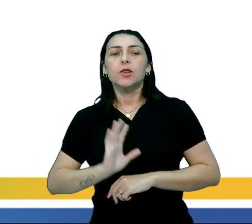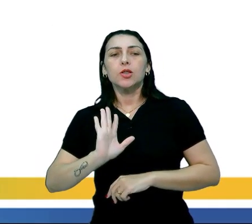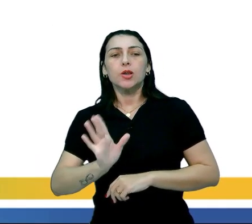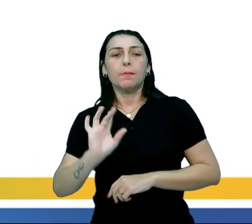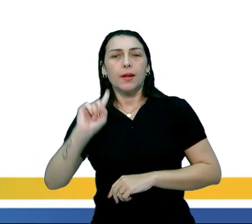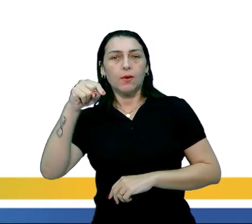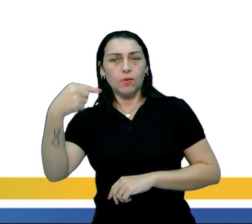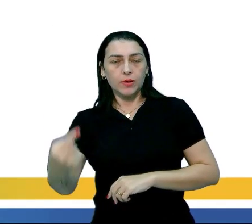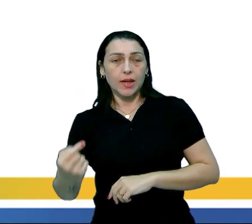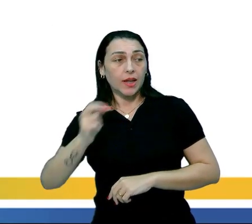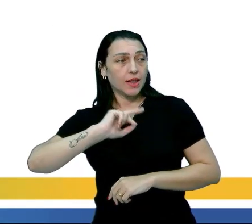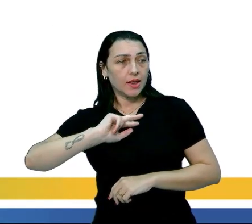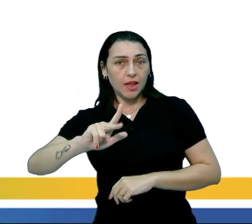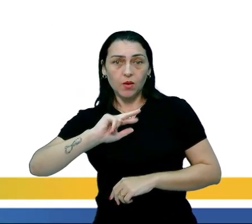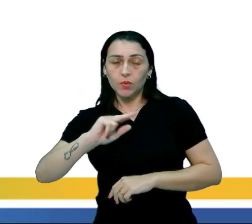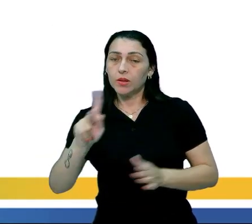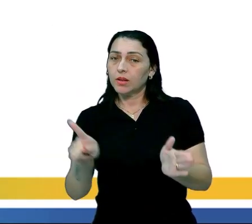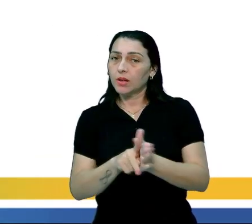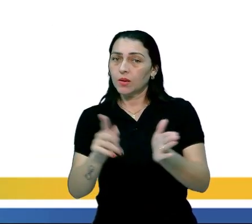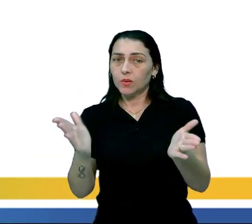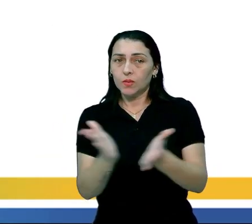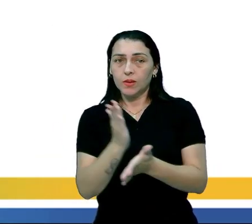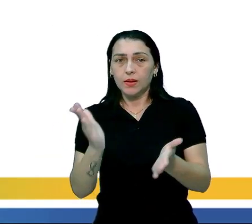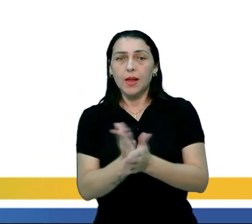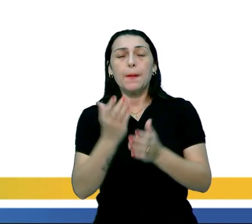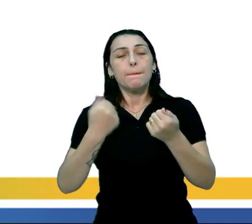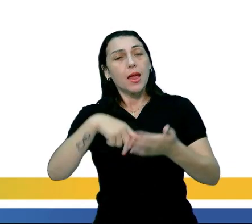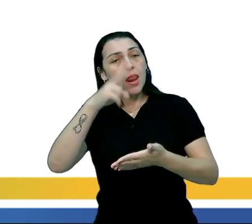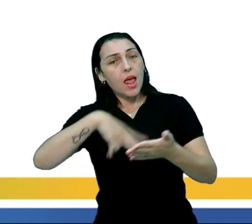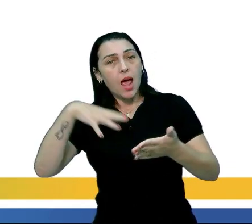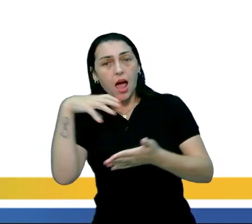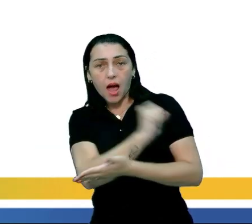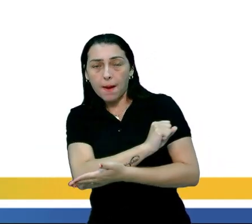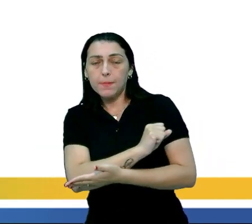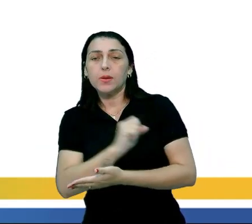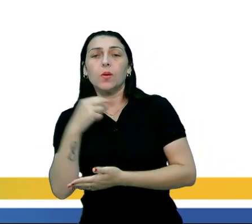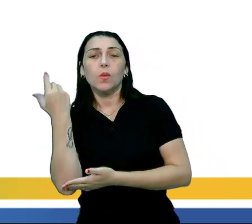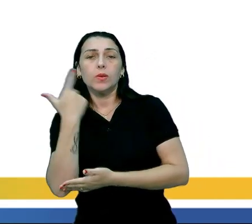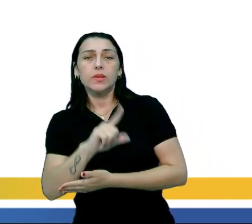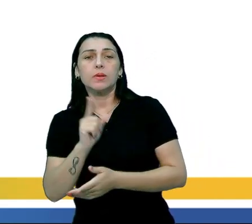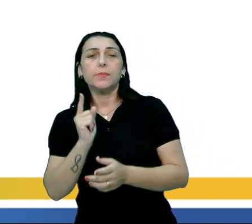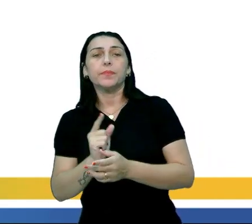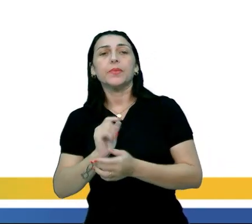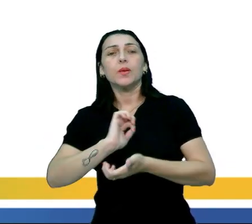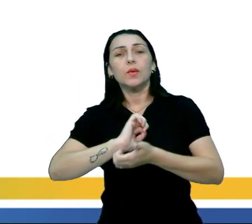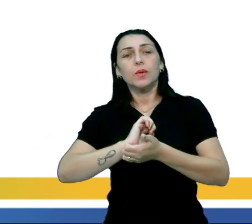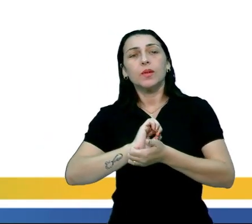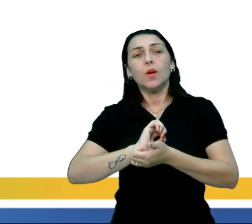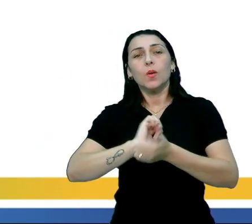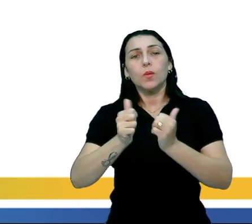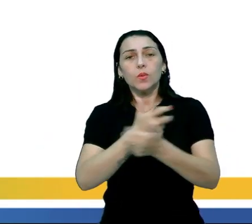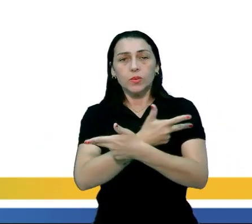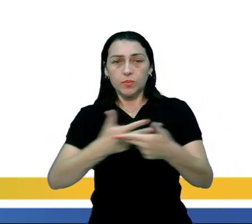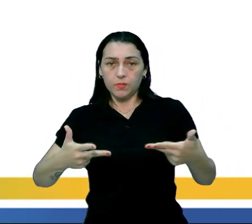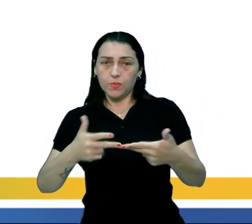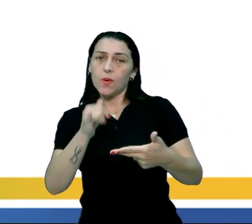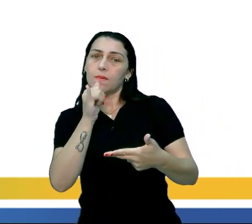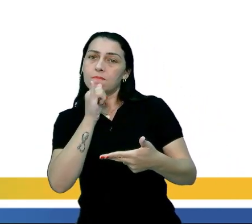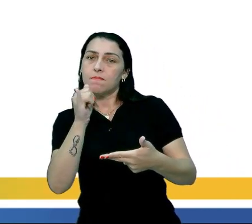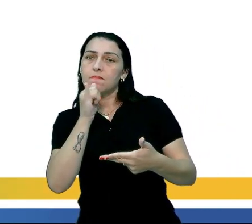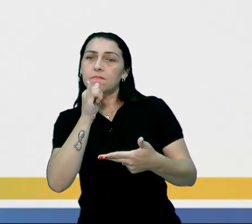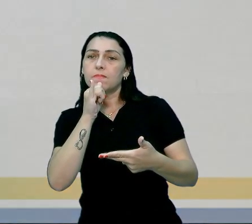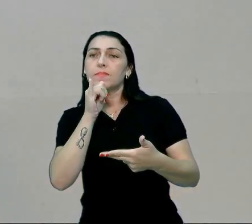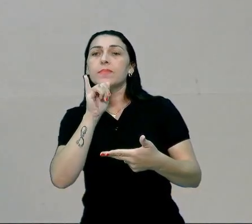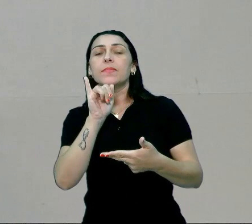vai para a próxima, que não está no livro, então a gente vai ter que ler ela rapidão, que é para a gente conseguir abordar. Ó. Vou até direto. São exemplos de esporte de invasão